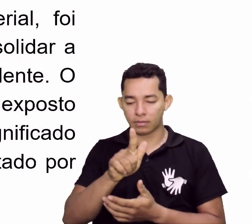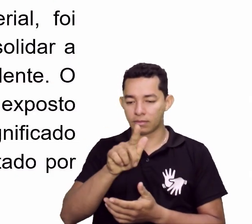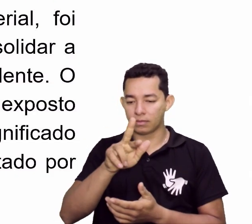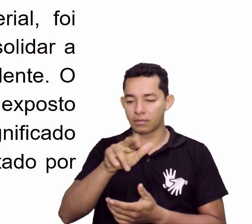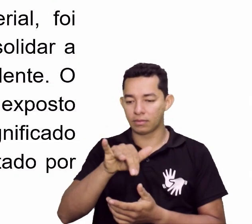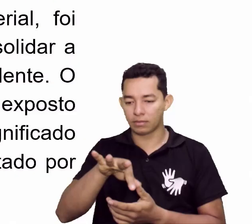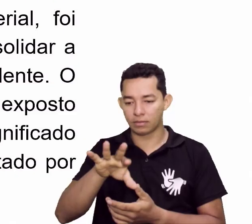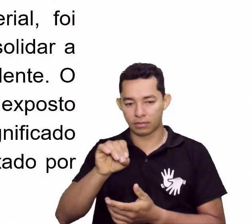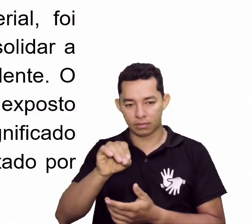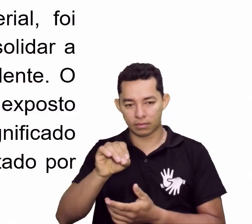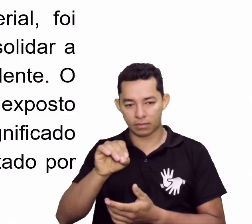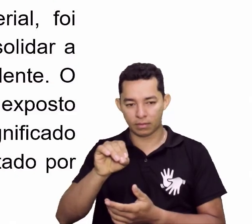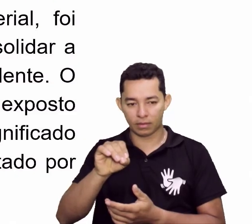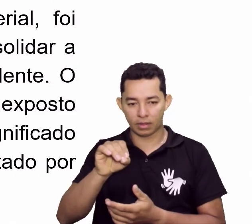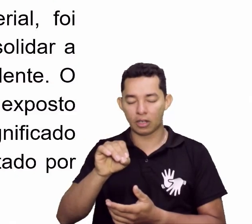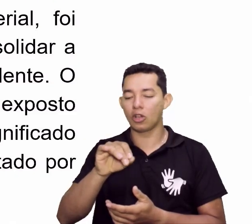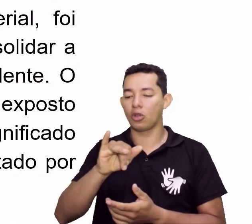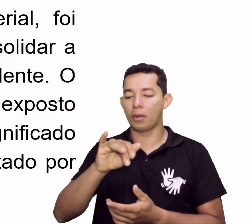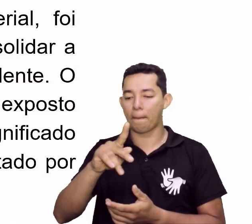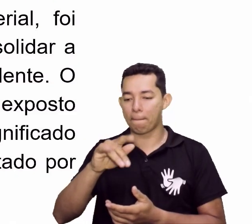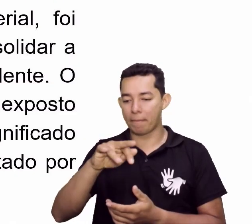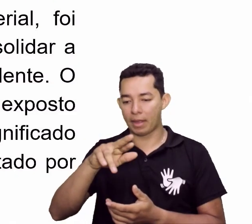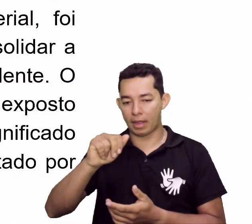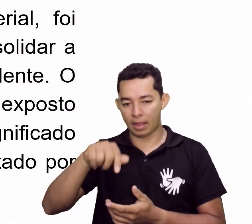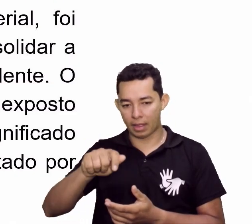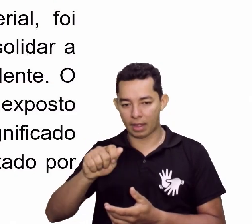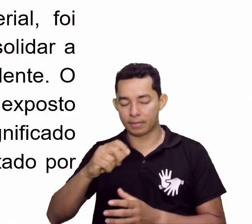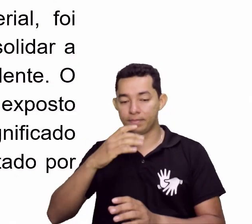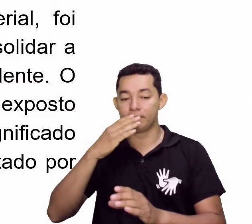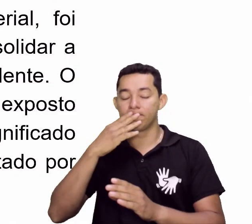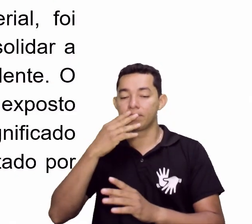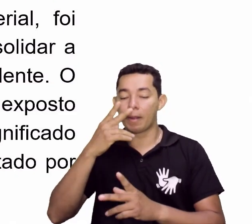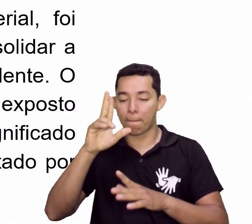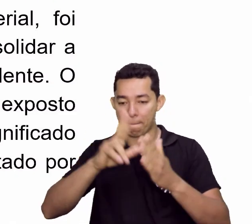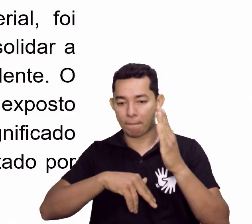Ipiranga, pintado por Pedro Américo, vai vendo aí, hein?